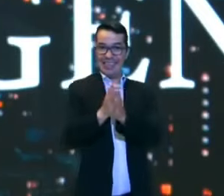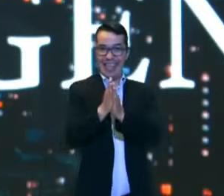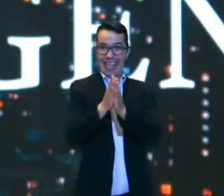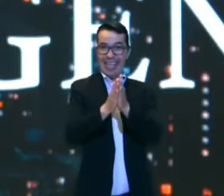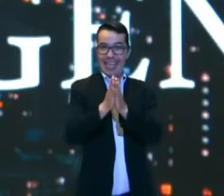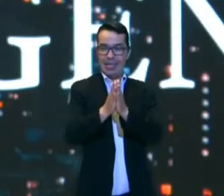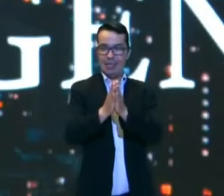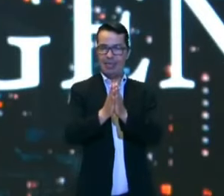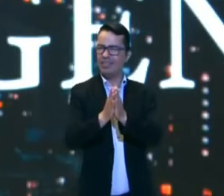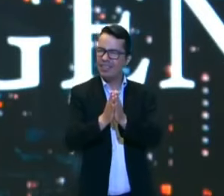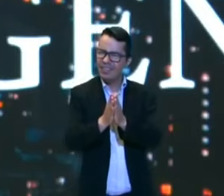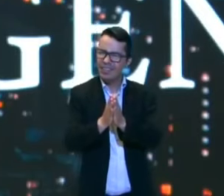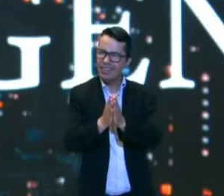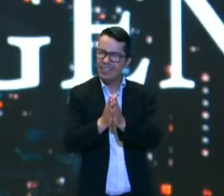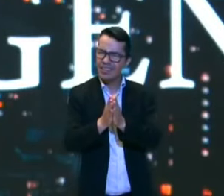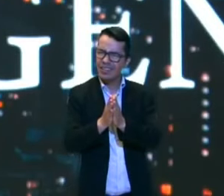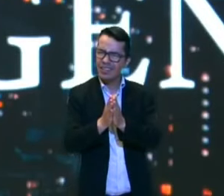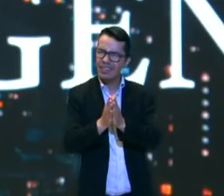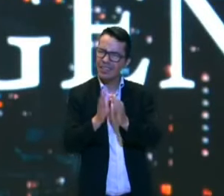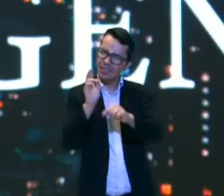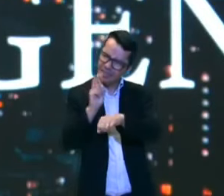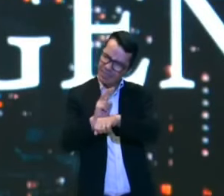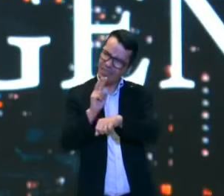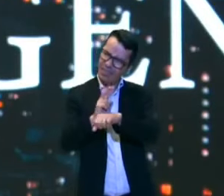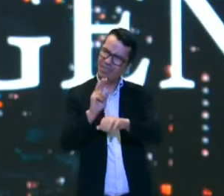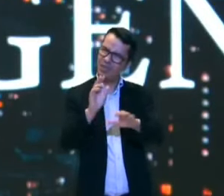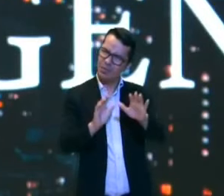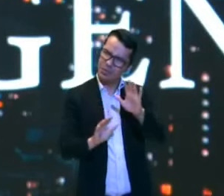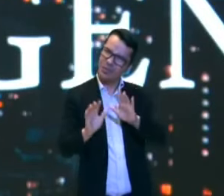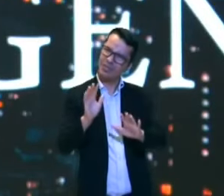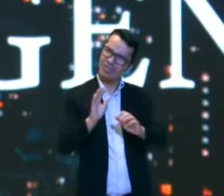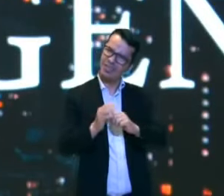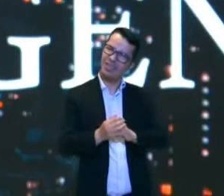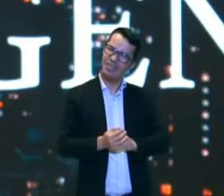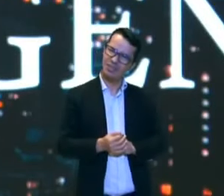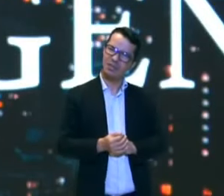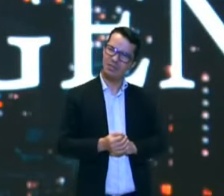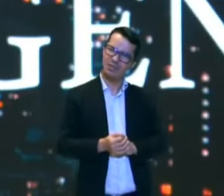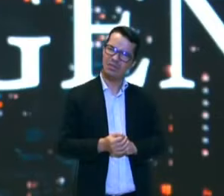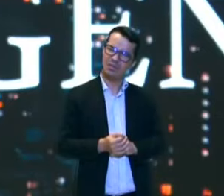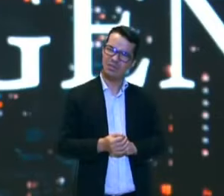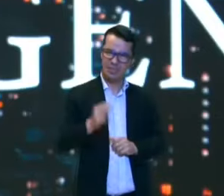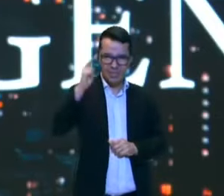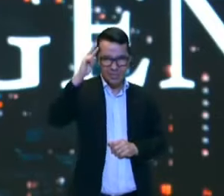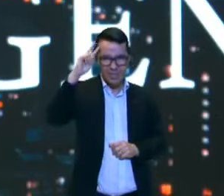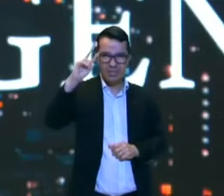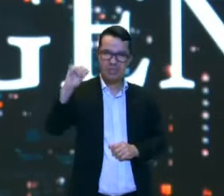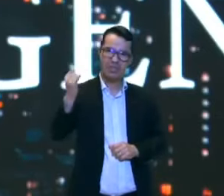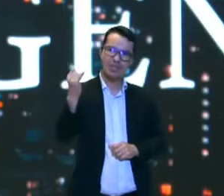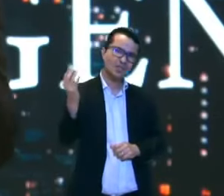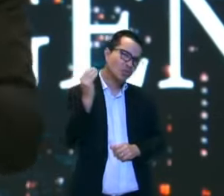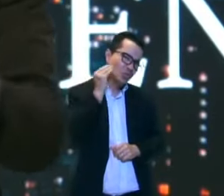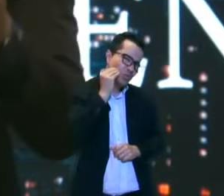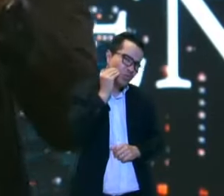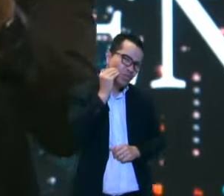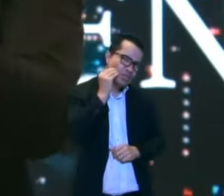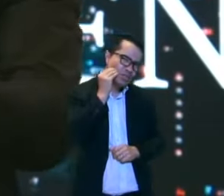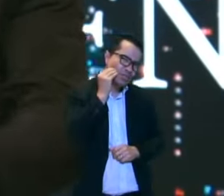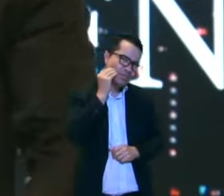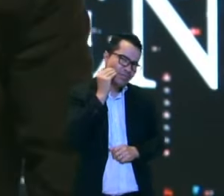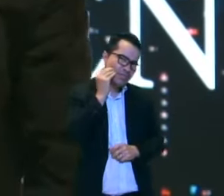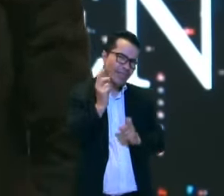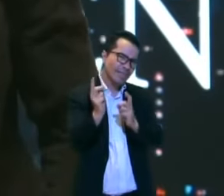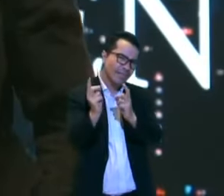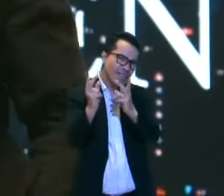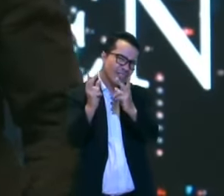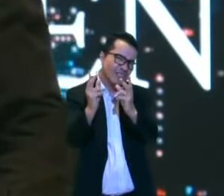que você valoriza mais? Judas vendeu Jesus, traiu Jesus por 30 moedas